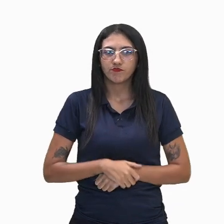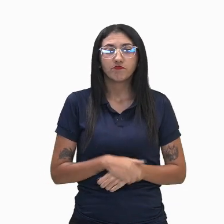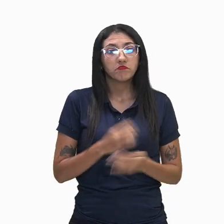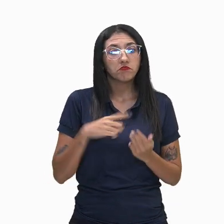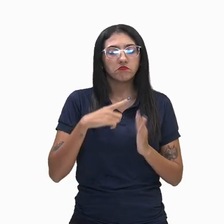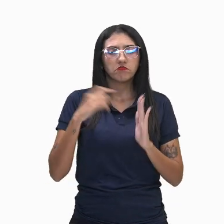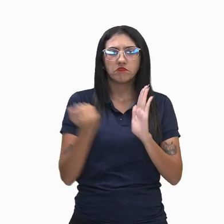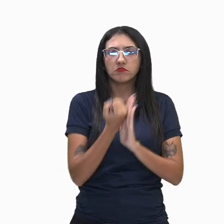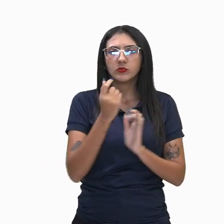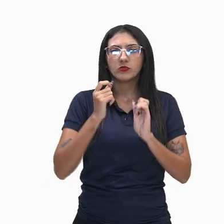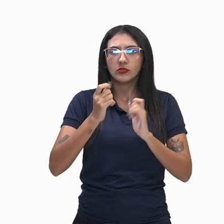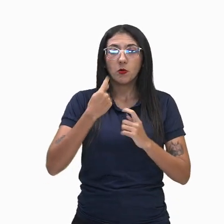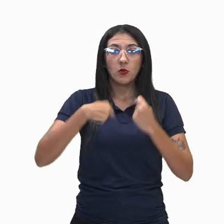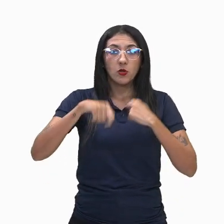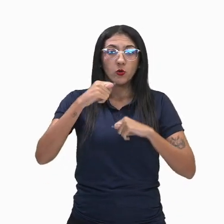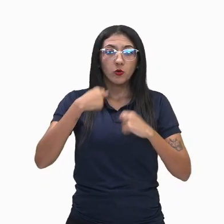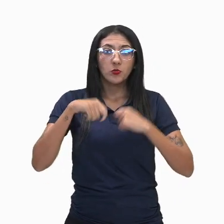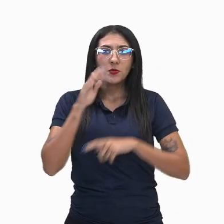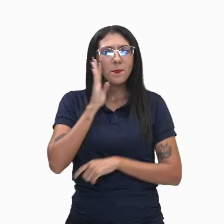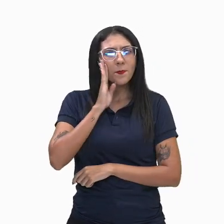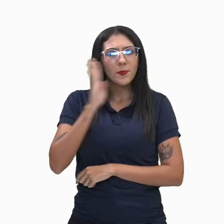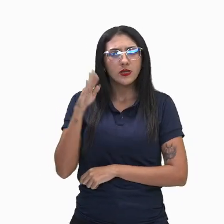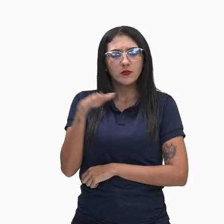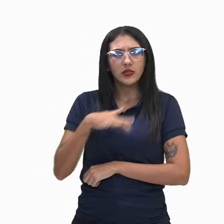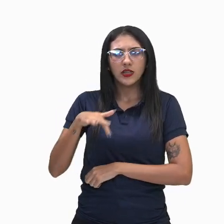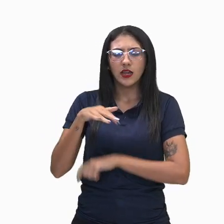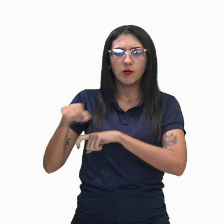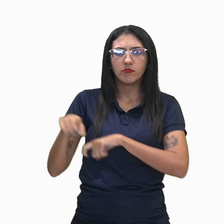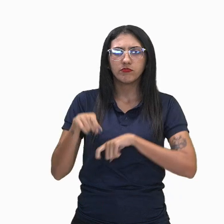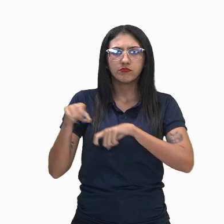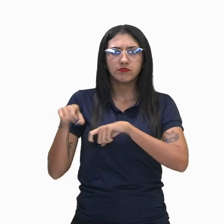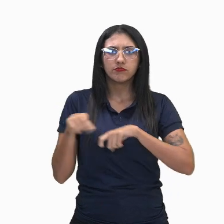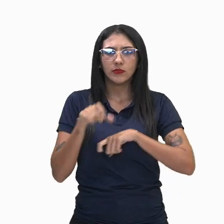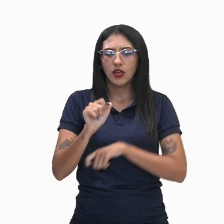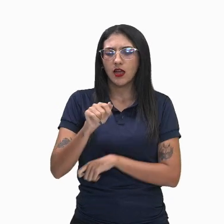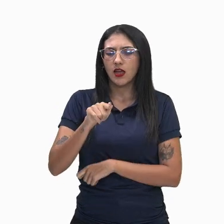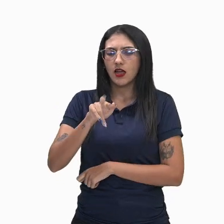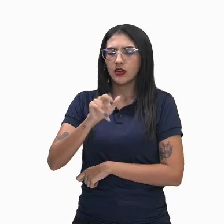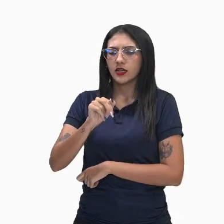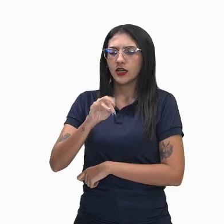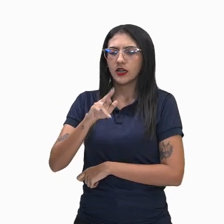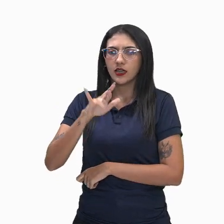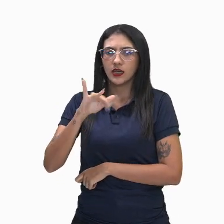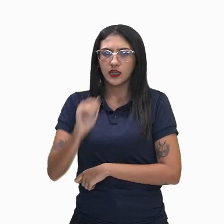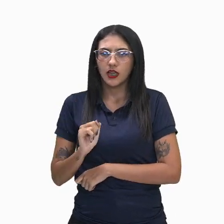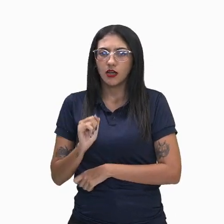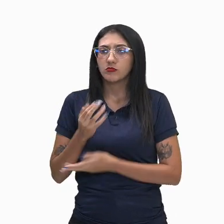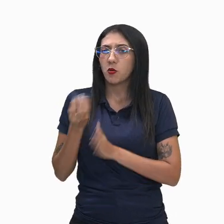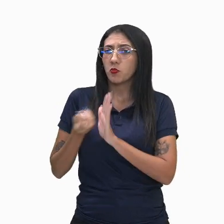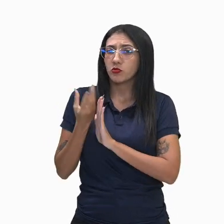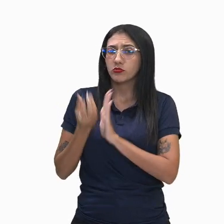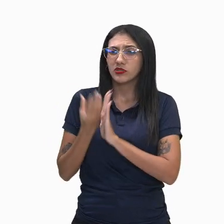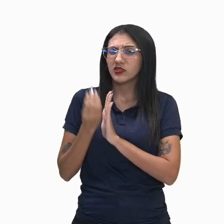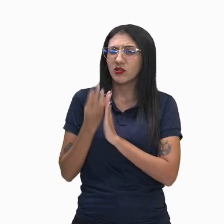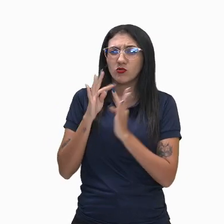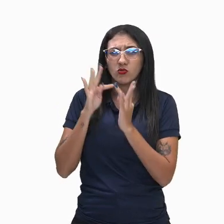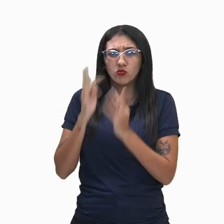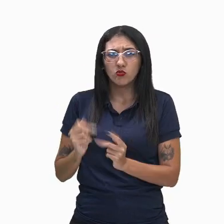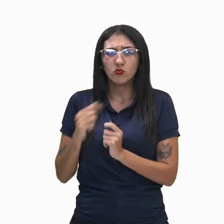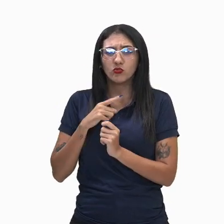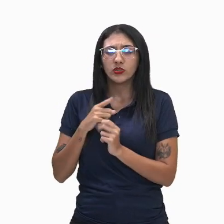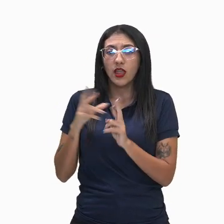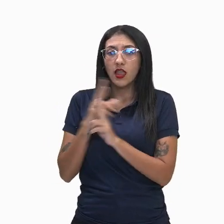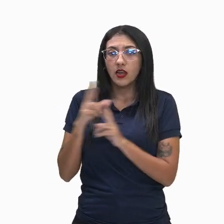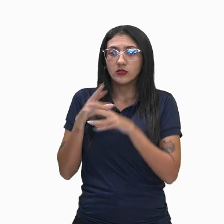uma economia predominantemente agrária, ou seja, da economia, a produção, tudo era ligado à produção